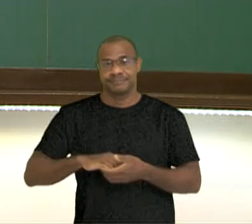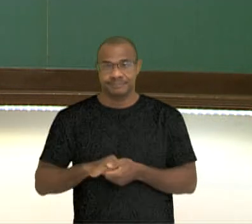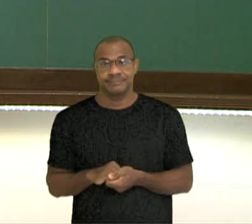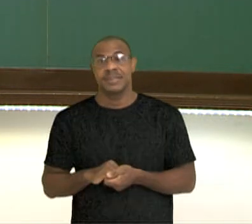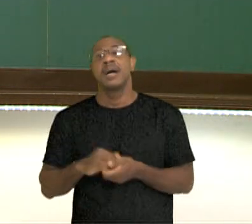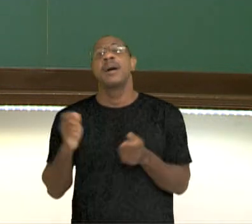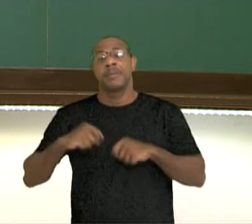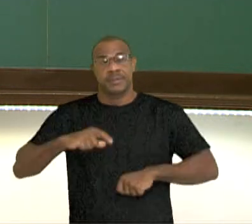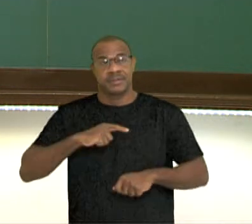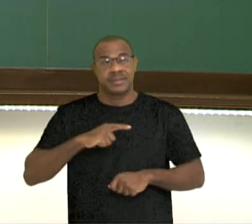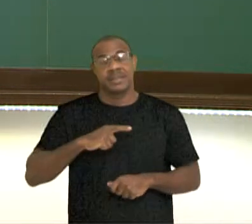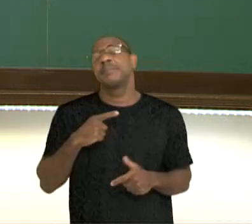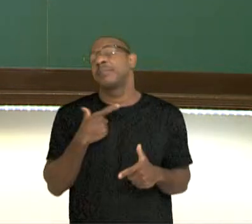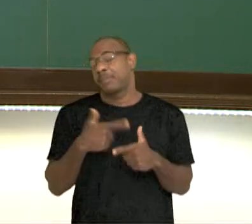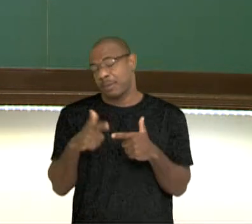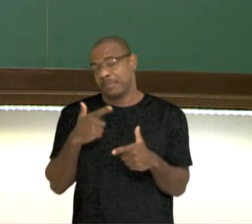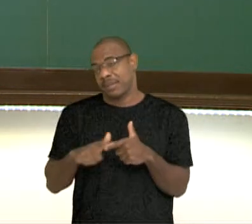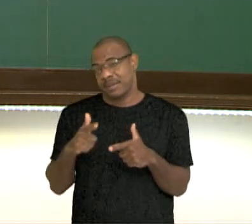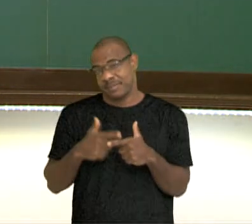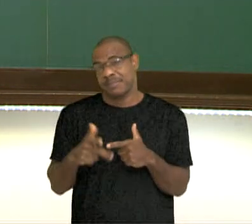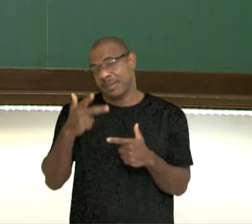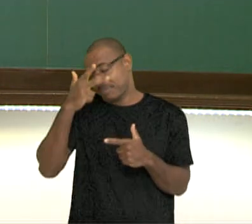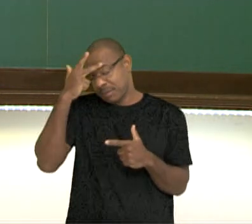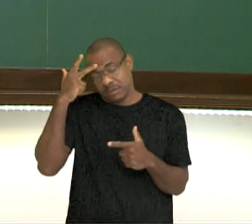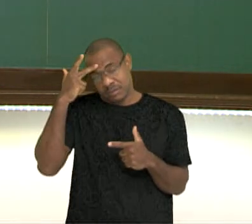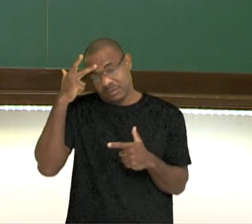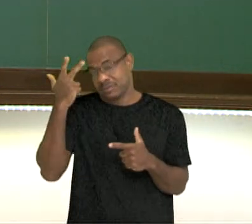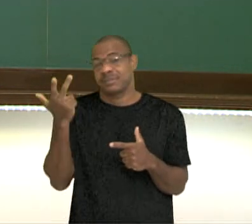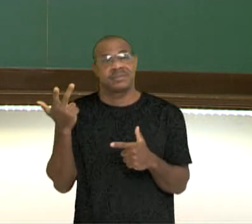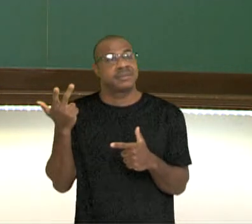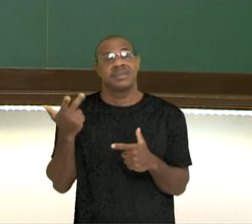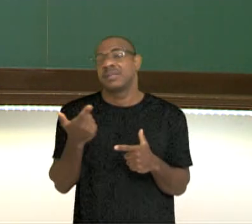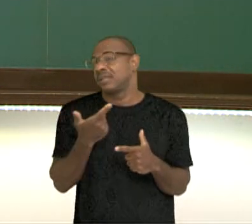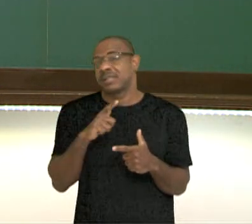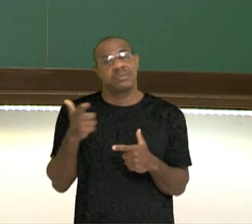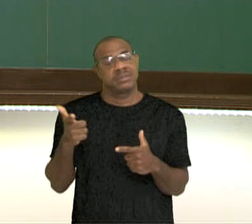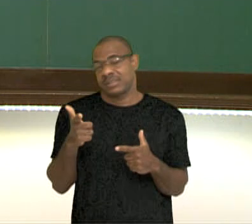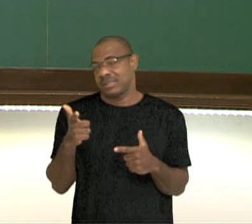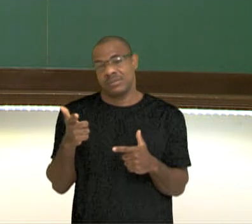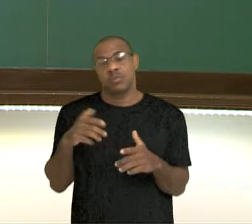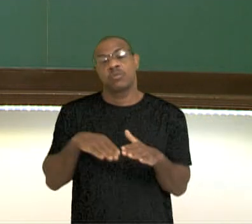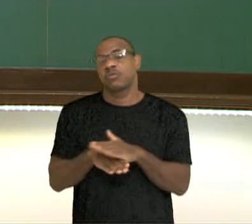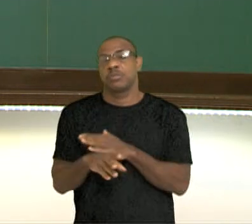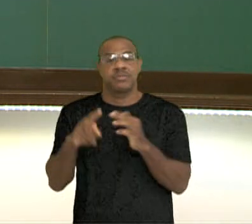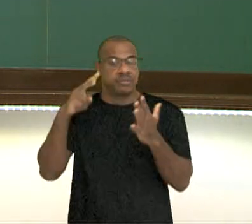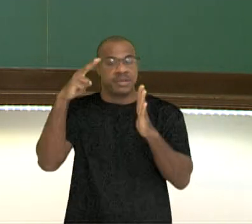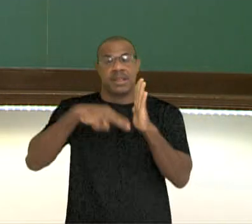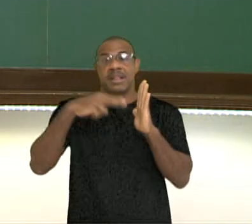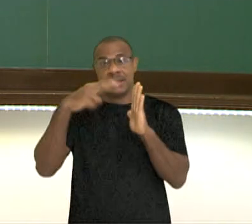pode causar muitos problemas para as pessoas que não têm esse hábito de verificar. Então,